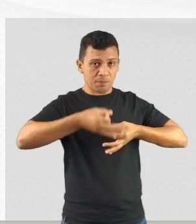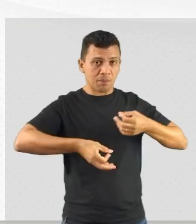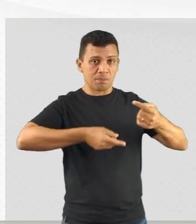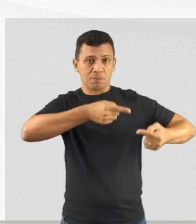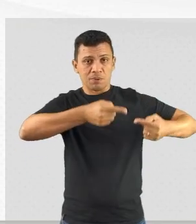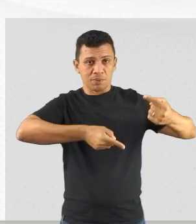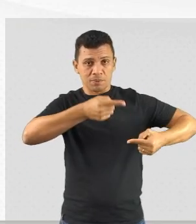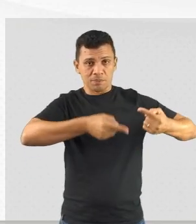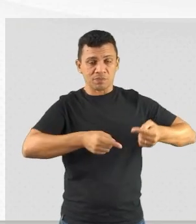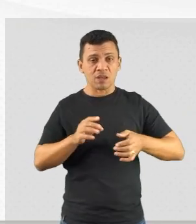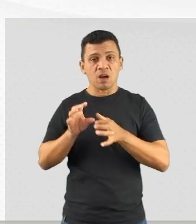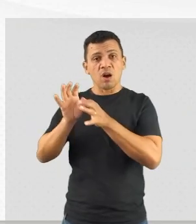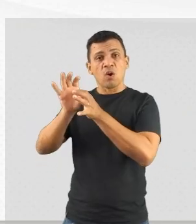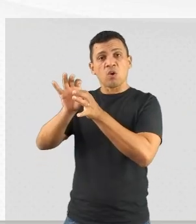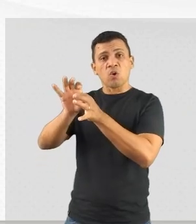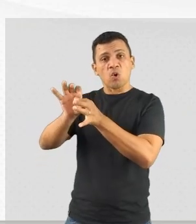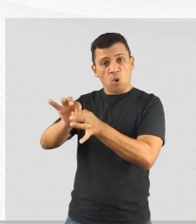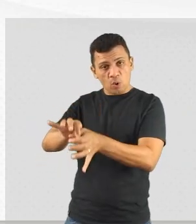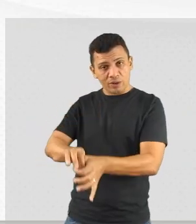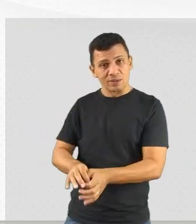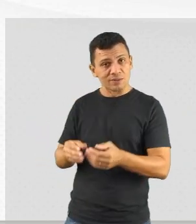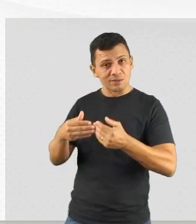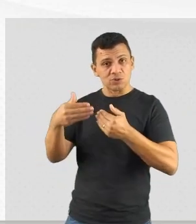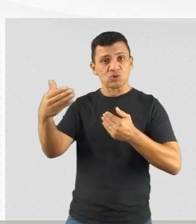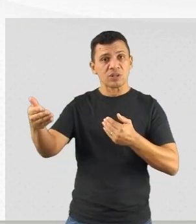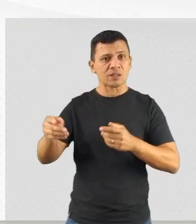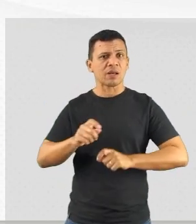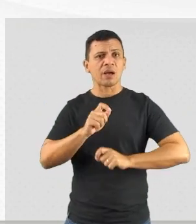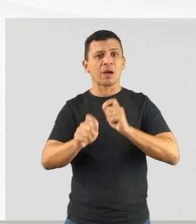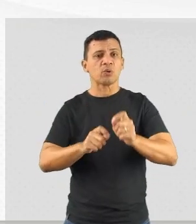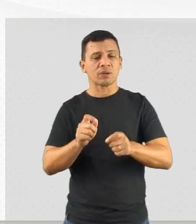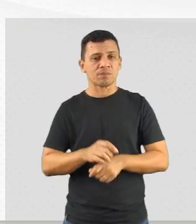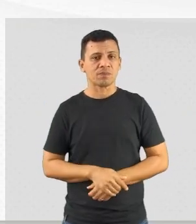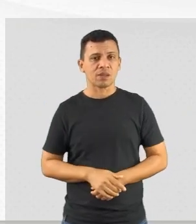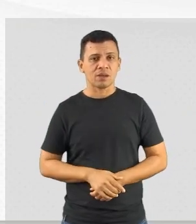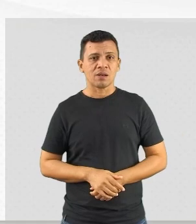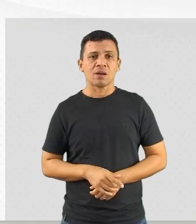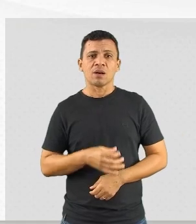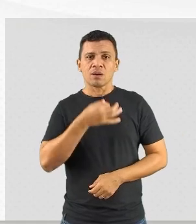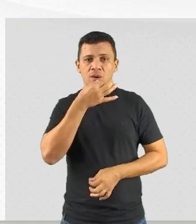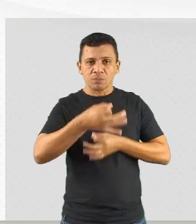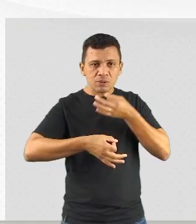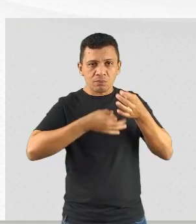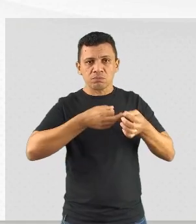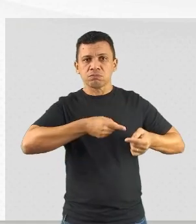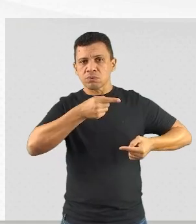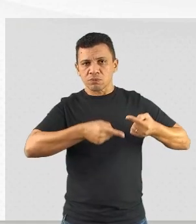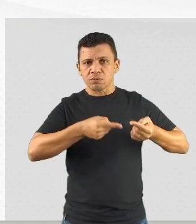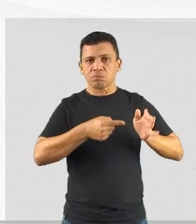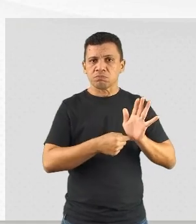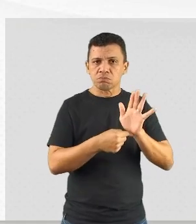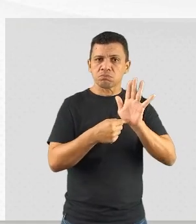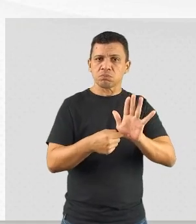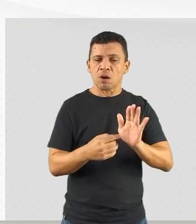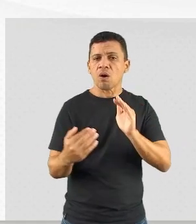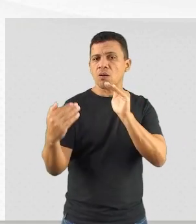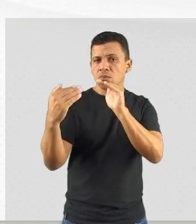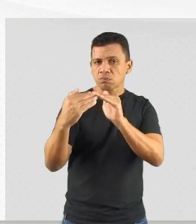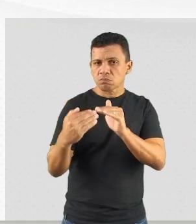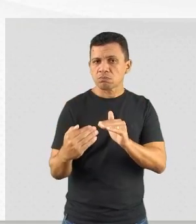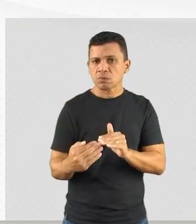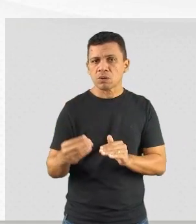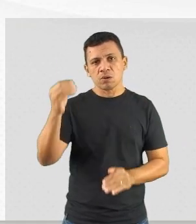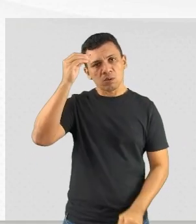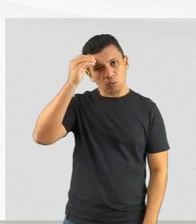essa coerência externa envolve garantir que os argumentos apresentados estejam em conformidade com o